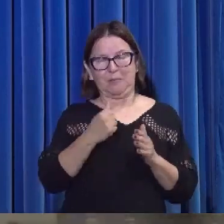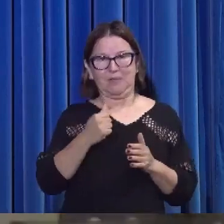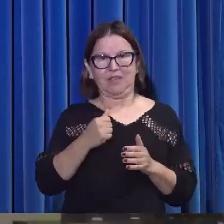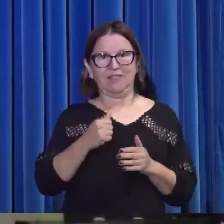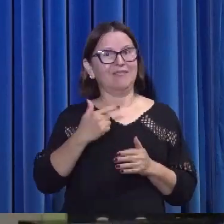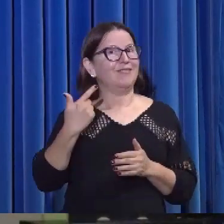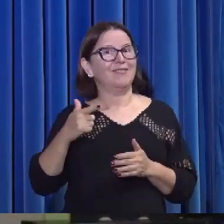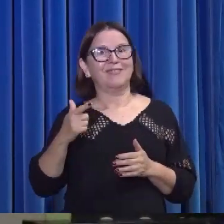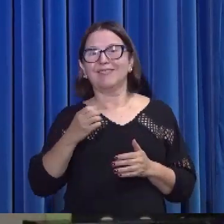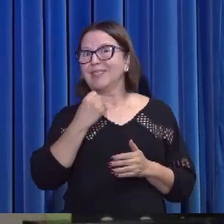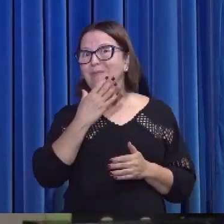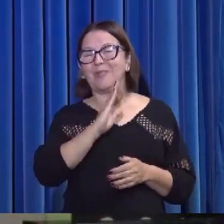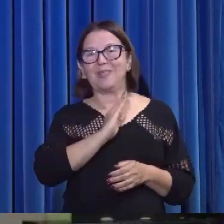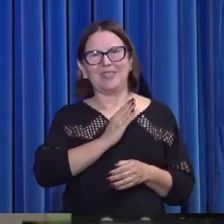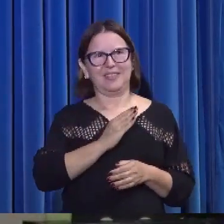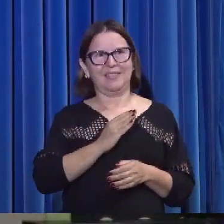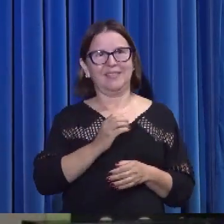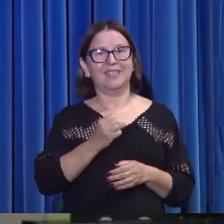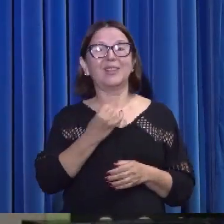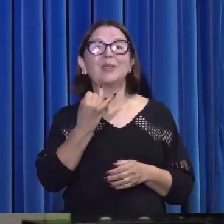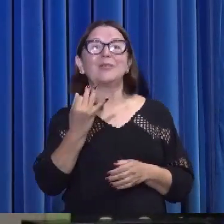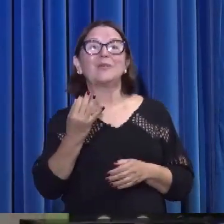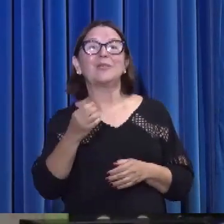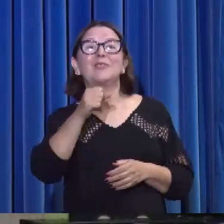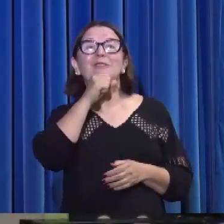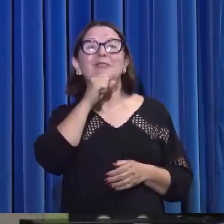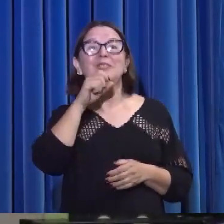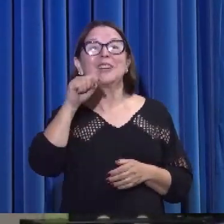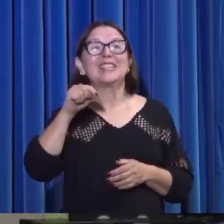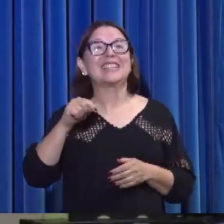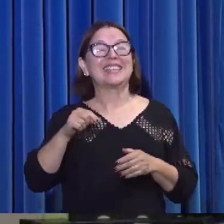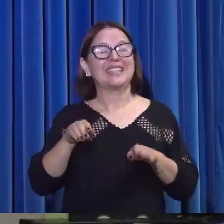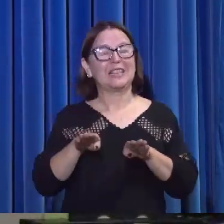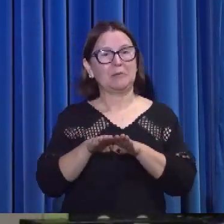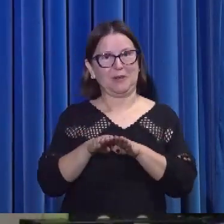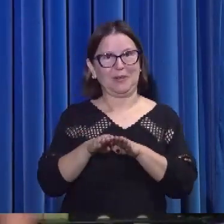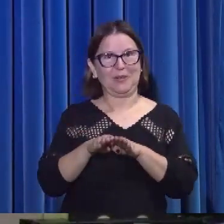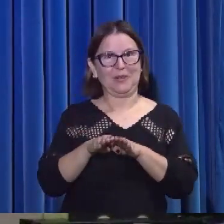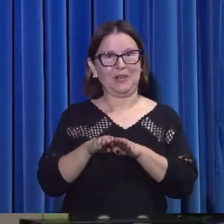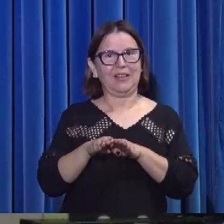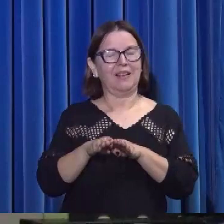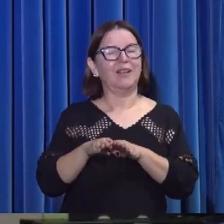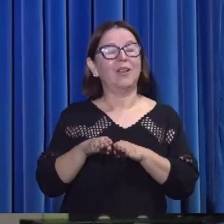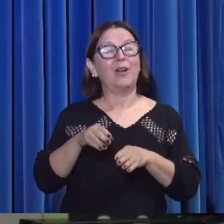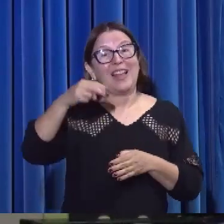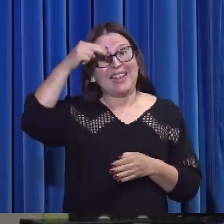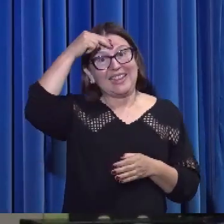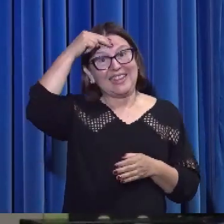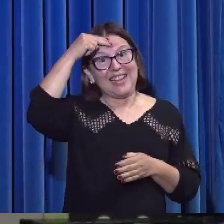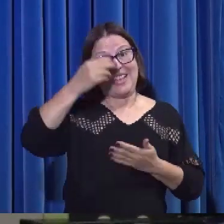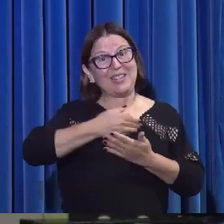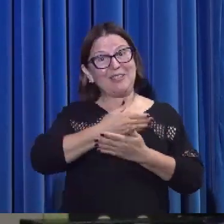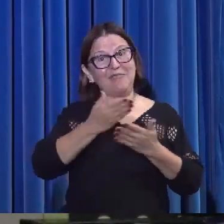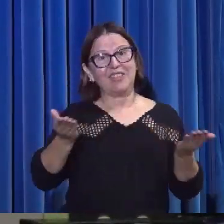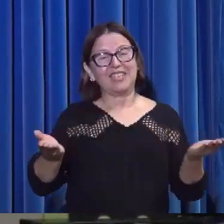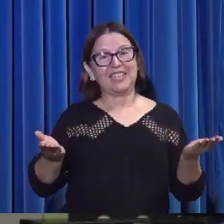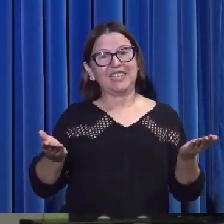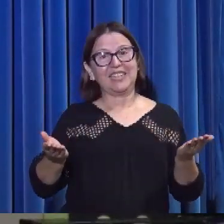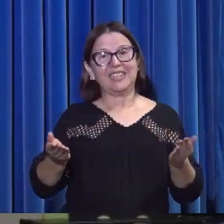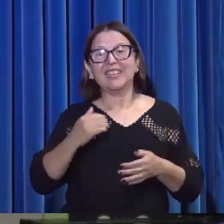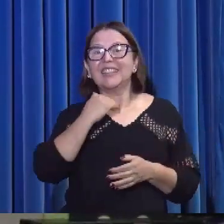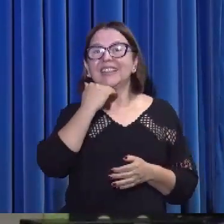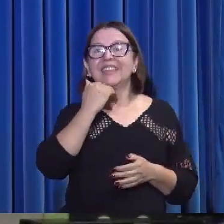mão aí. Olha, os netos de vocês, nenhum deles tem um coração bom. Eles têm um